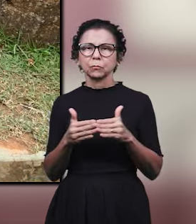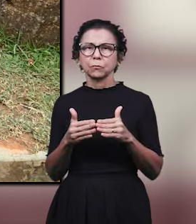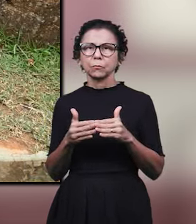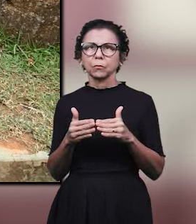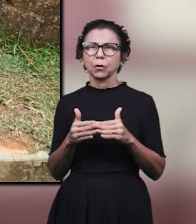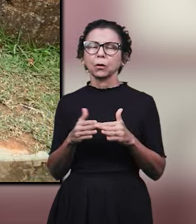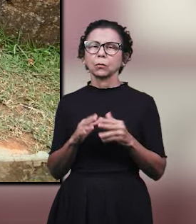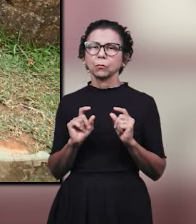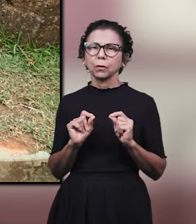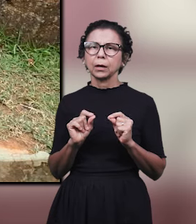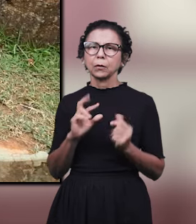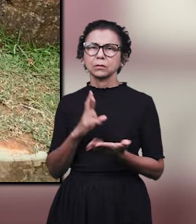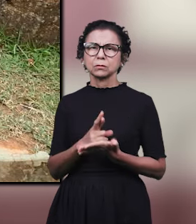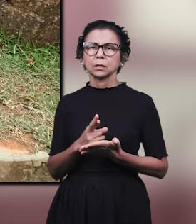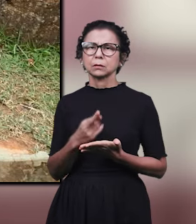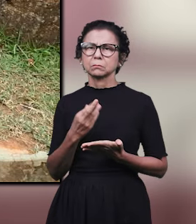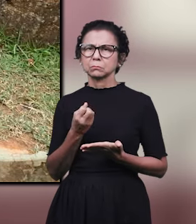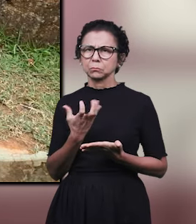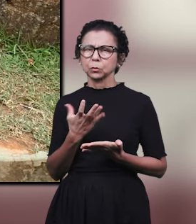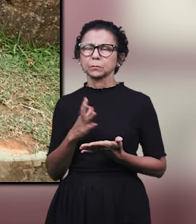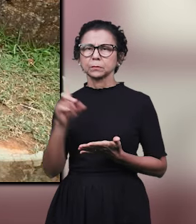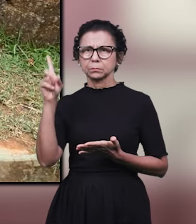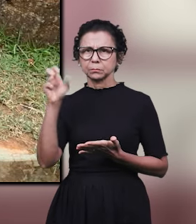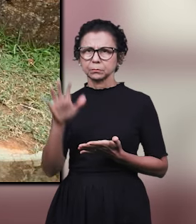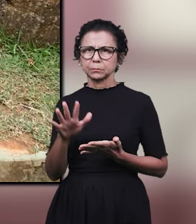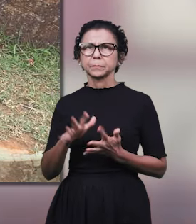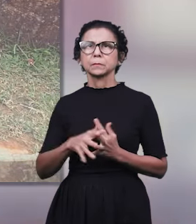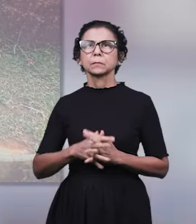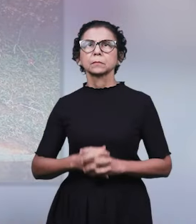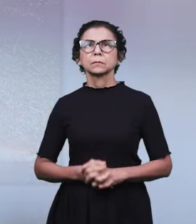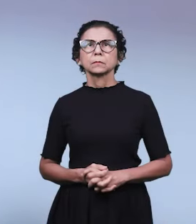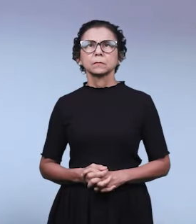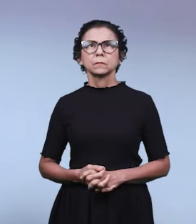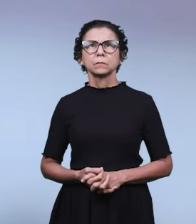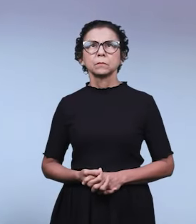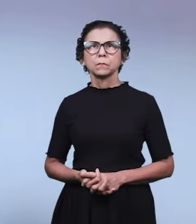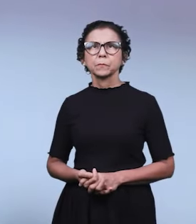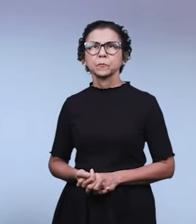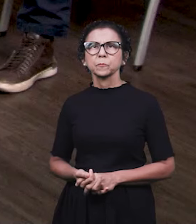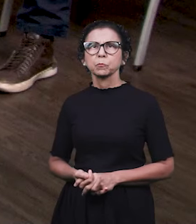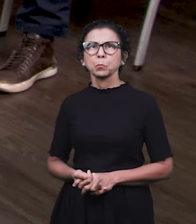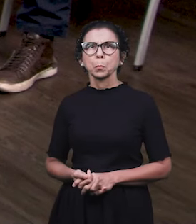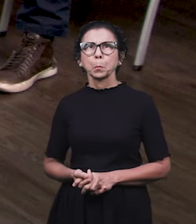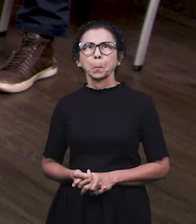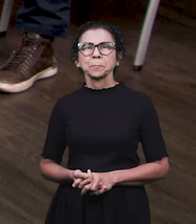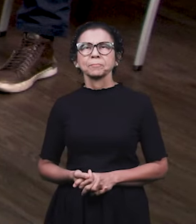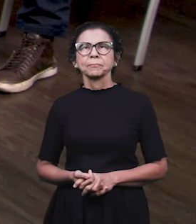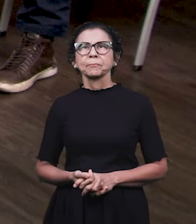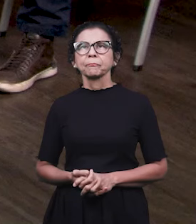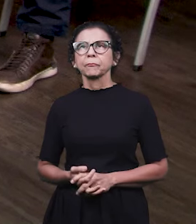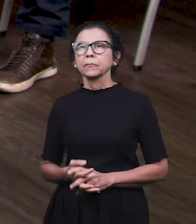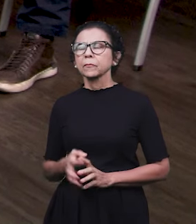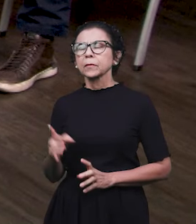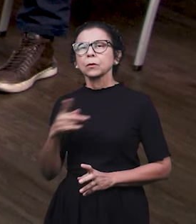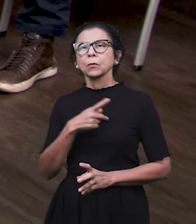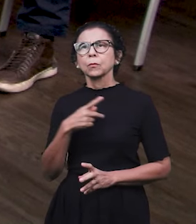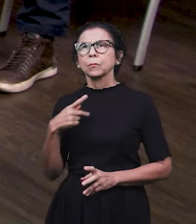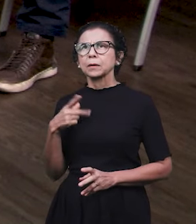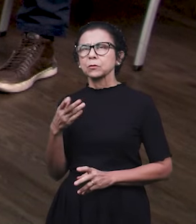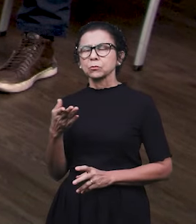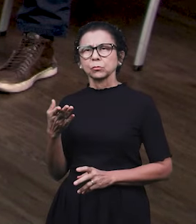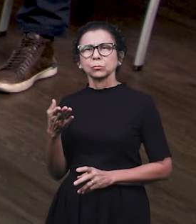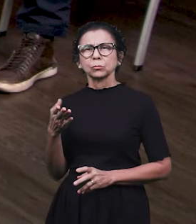grandes resultados e o Senhor tem dado uma grande bênção. Para quem nos acompanha, Pastor Helber já esteve conosco,